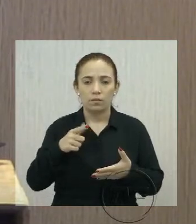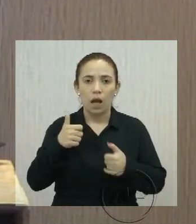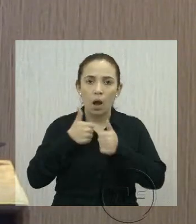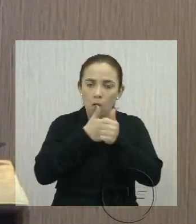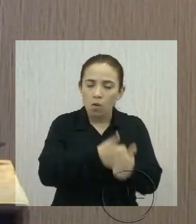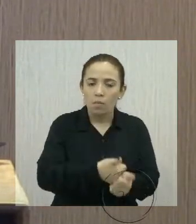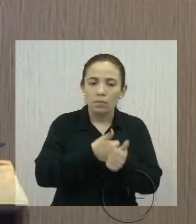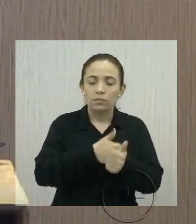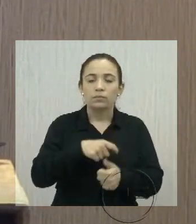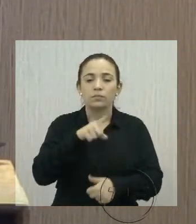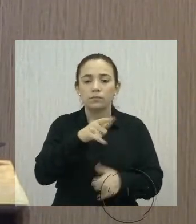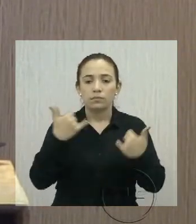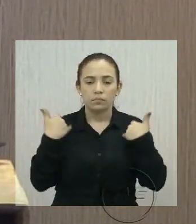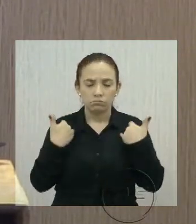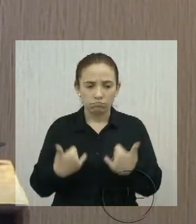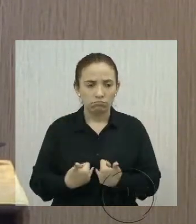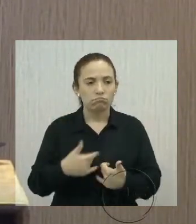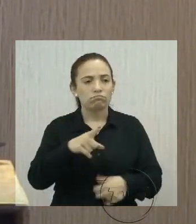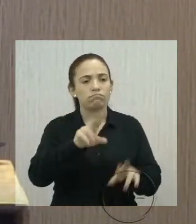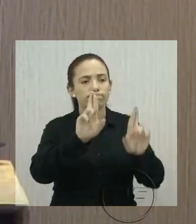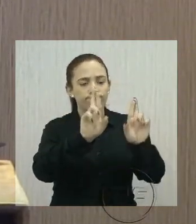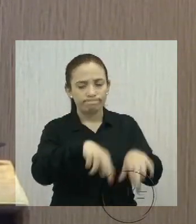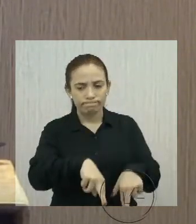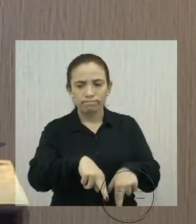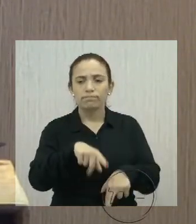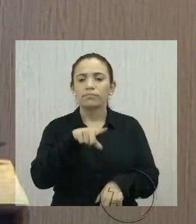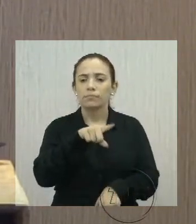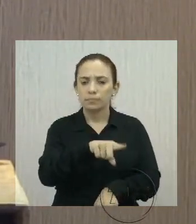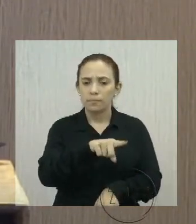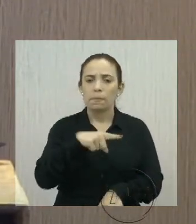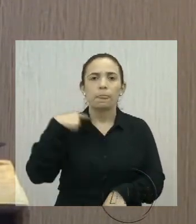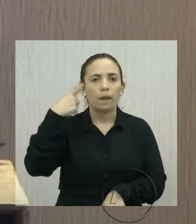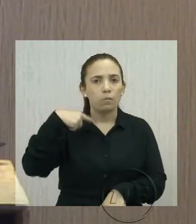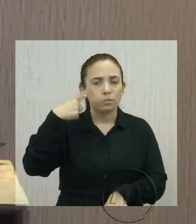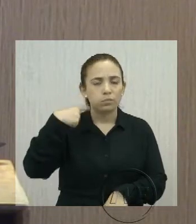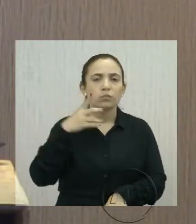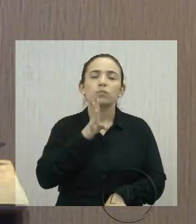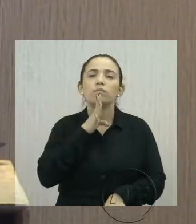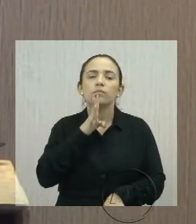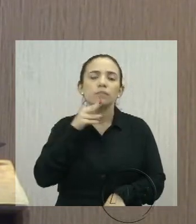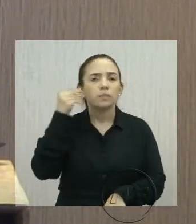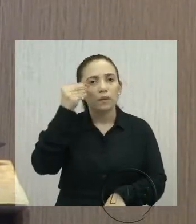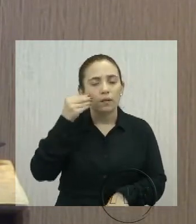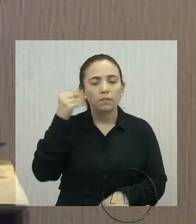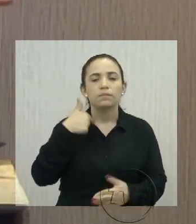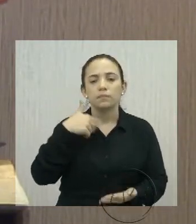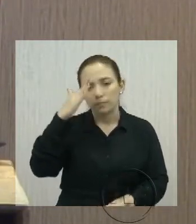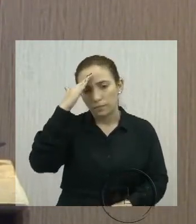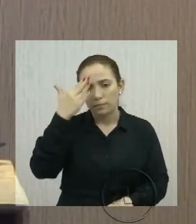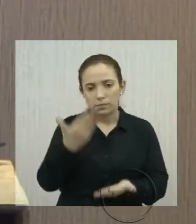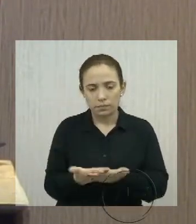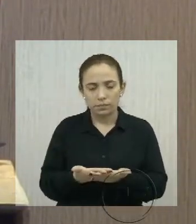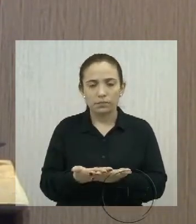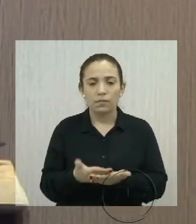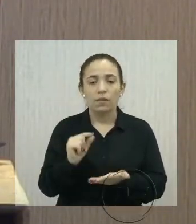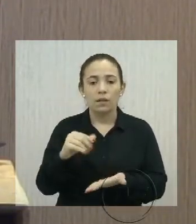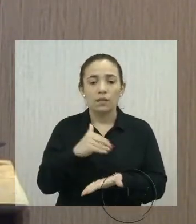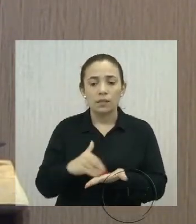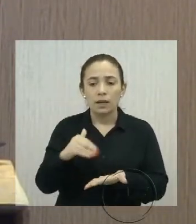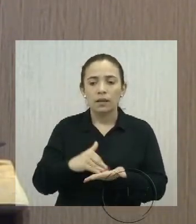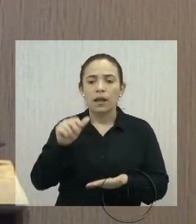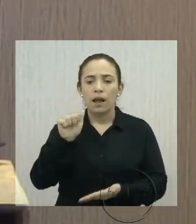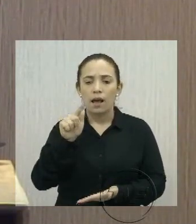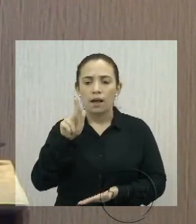O Jorge Pinheiro está certo, como operador do direito, está certo. Eu acredito que a secretária Águeda